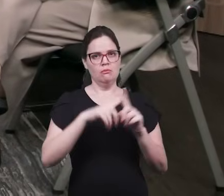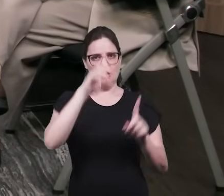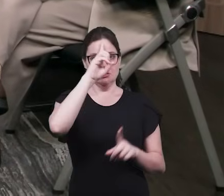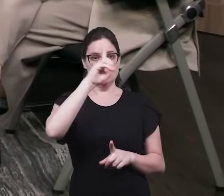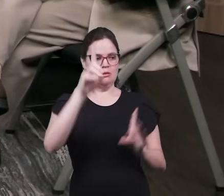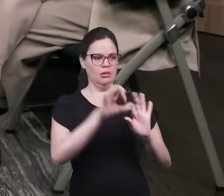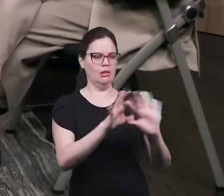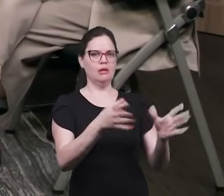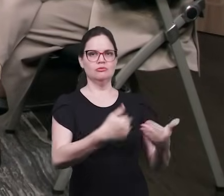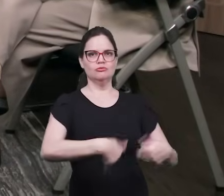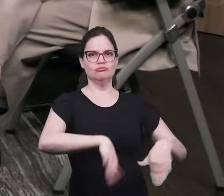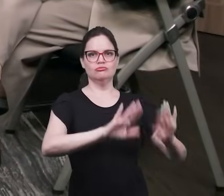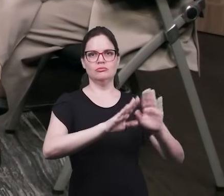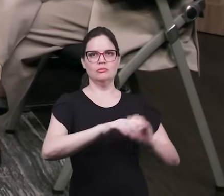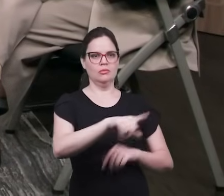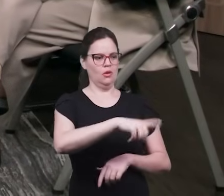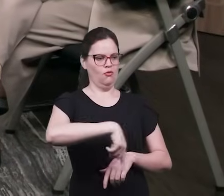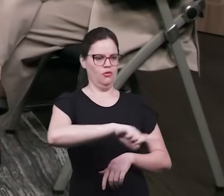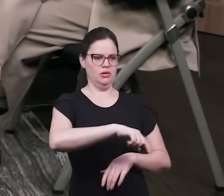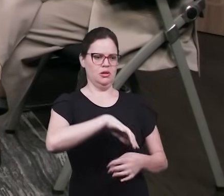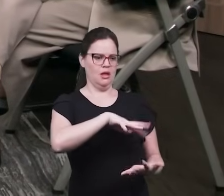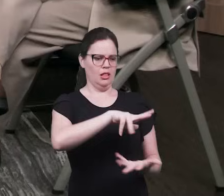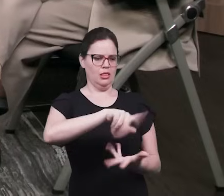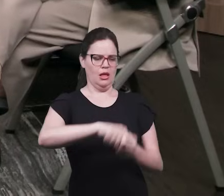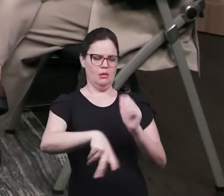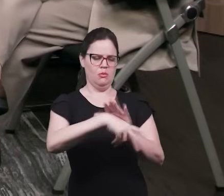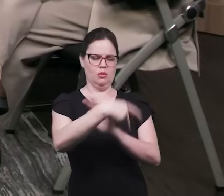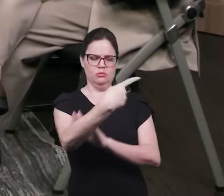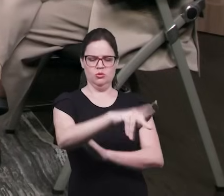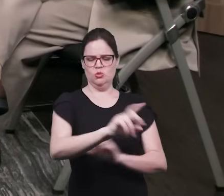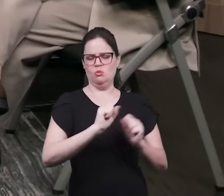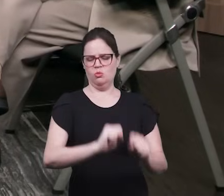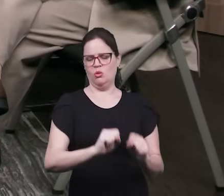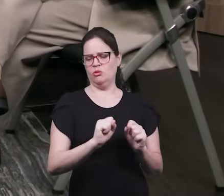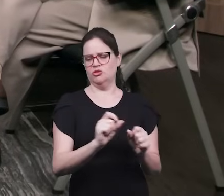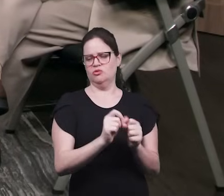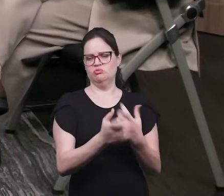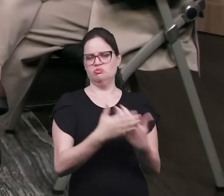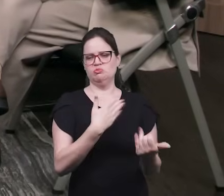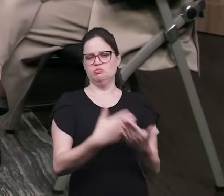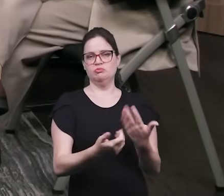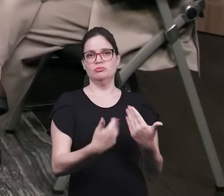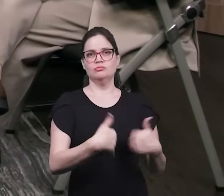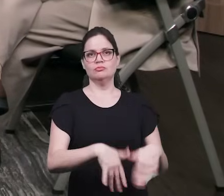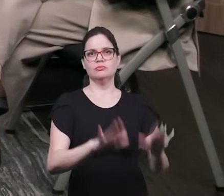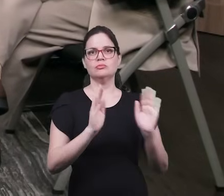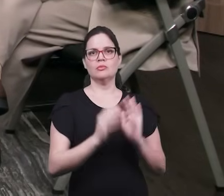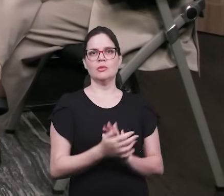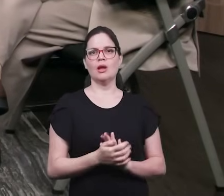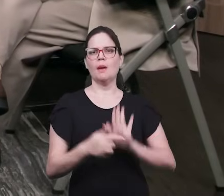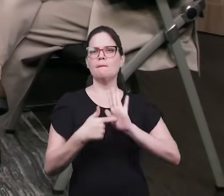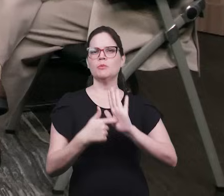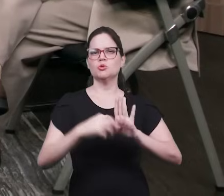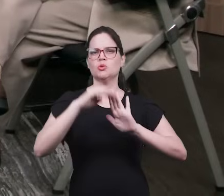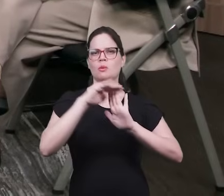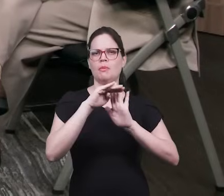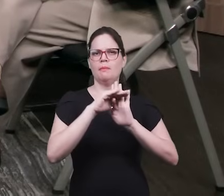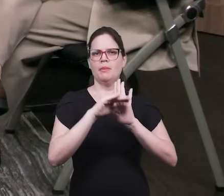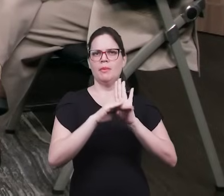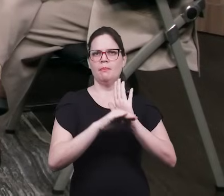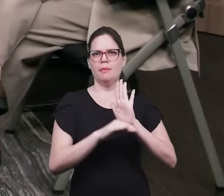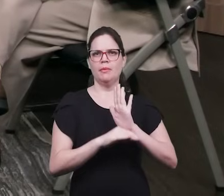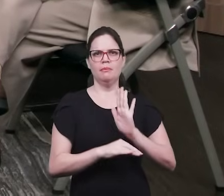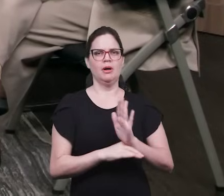foi uma determinação de Deus. A terra de vocês, faço dela o que você quiser. Então, e o Senhor colocou a